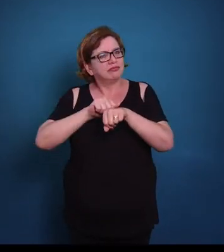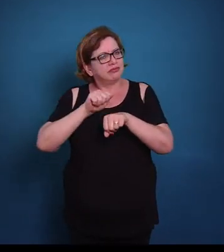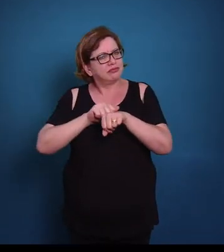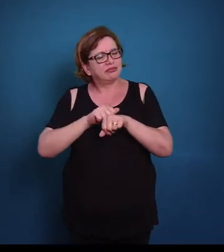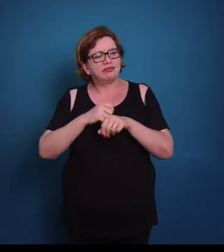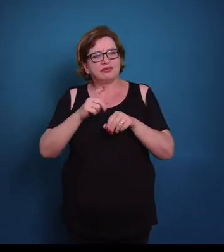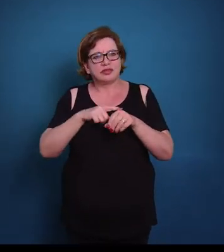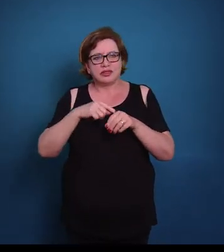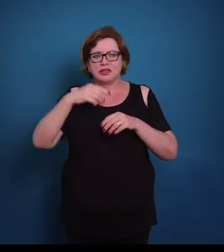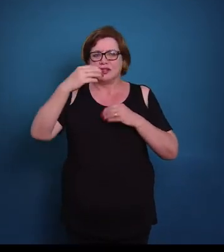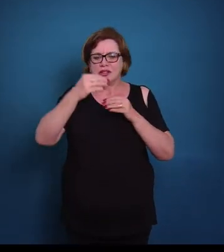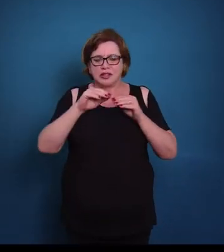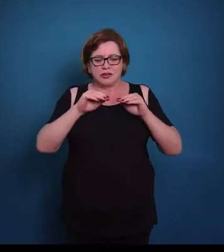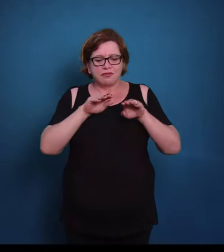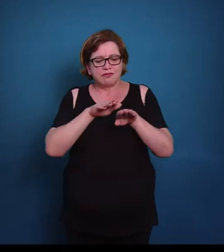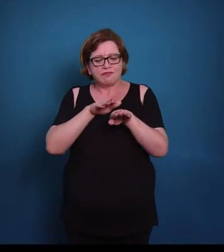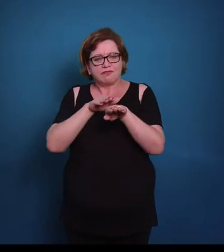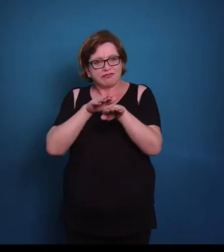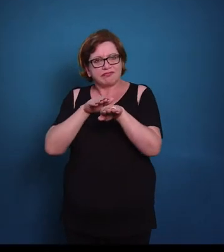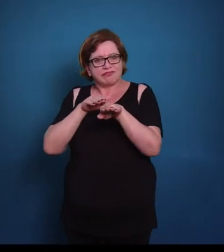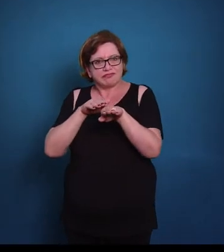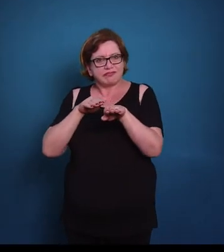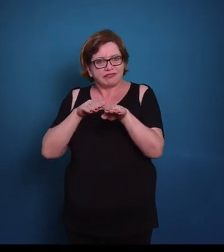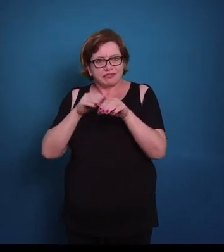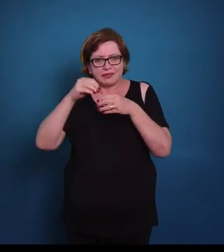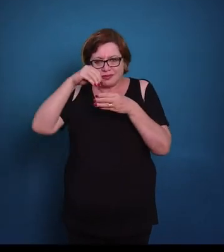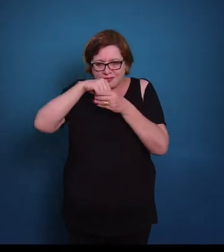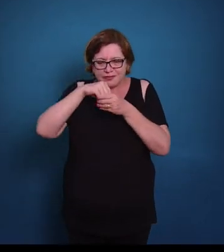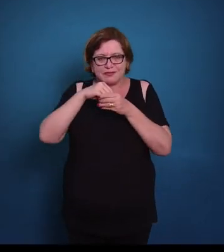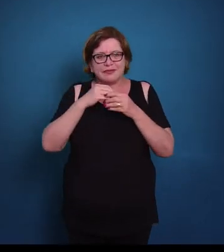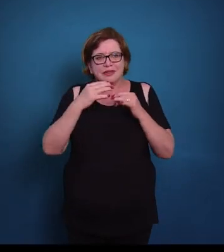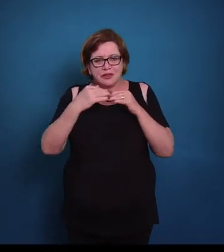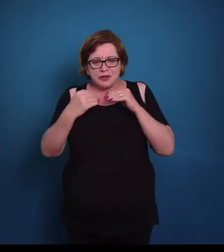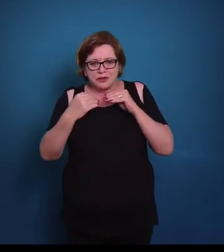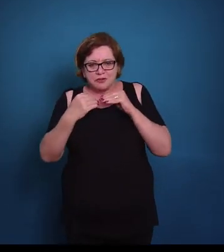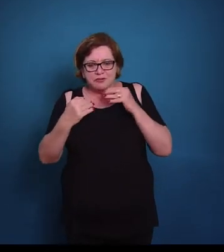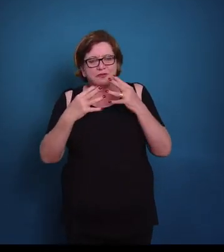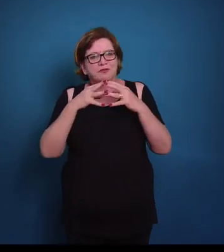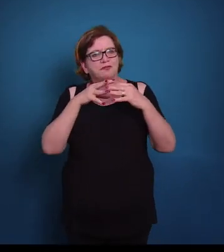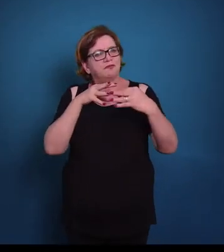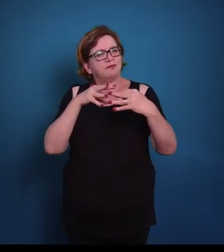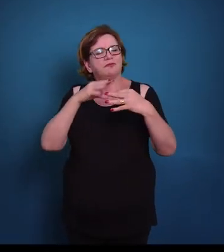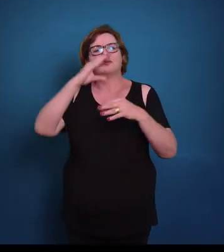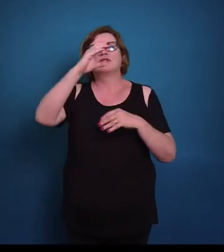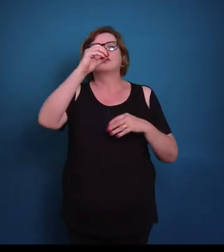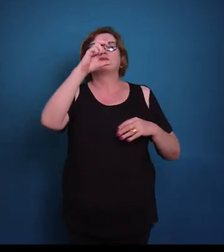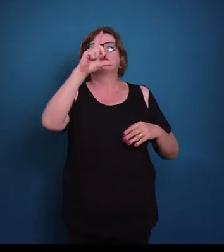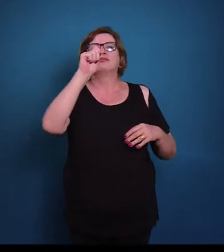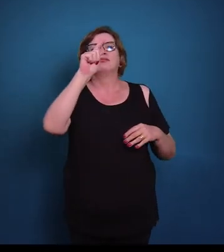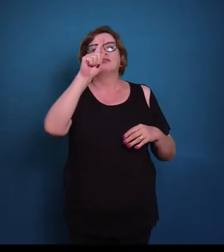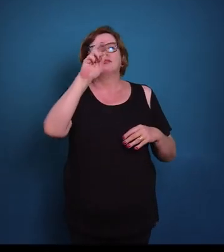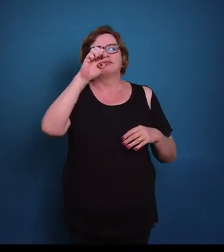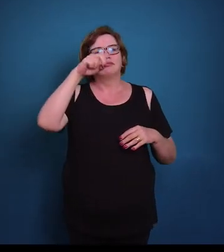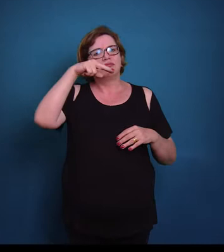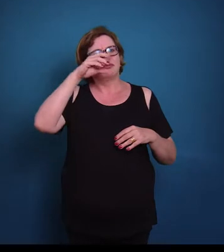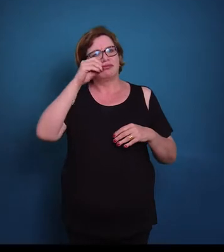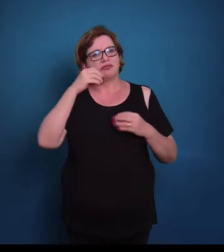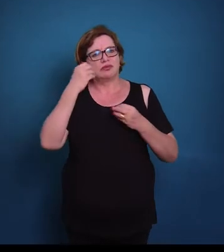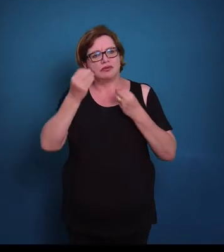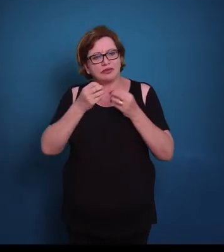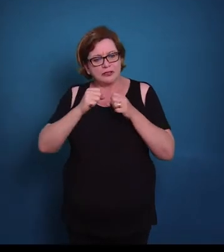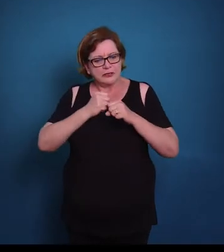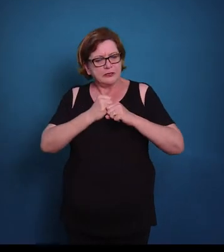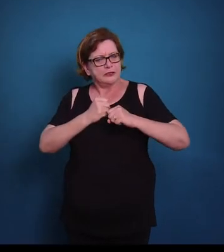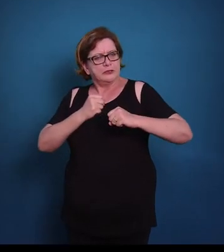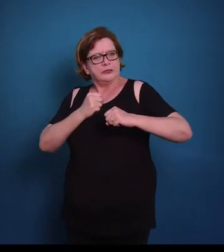chondrócitos eles ficam enfileirados entre essas fibras de colágeno. Então elas possuem nesse caso aqui uma grande força de